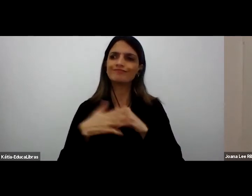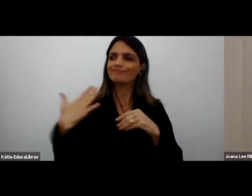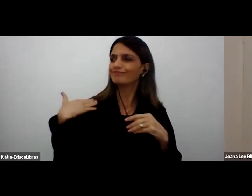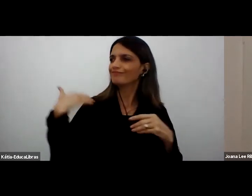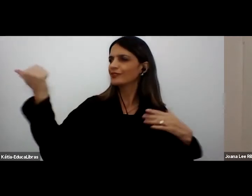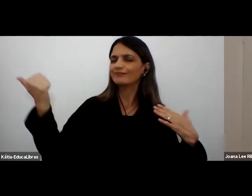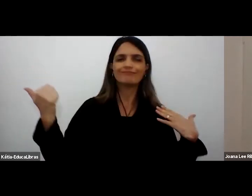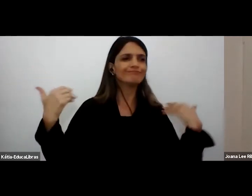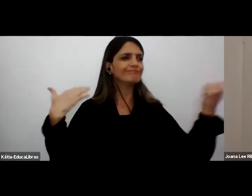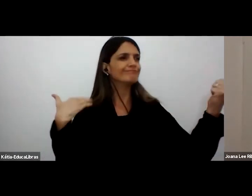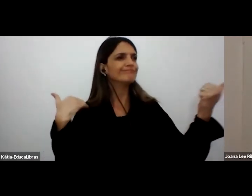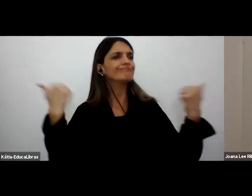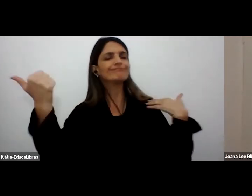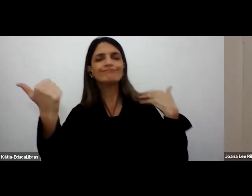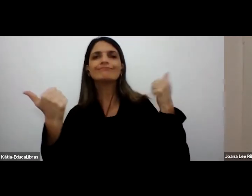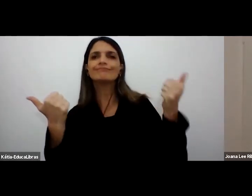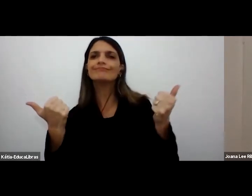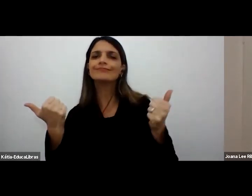cuidar.